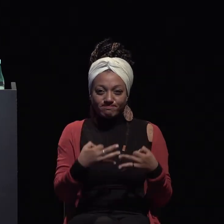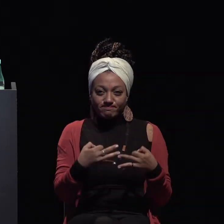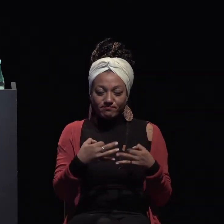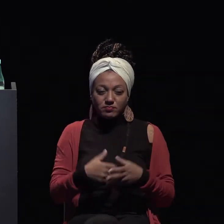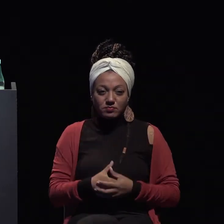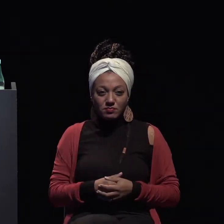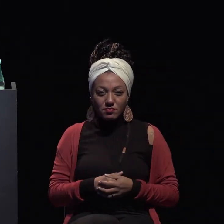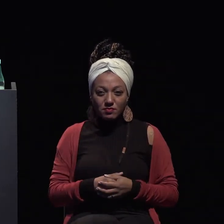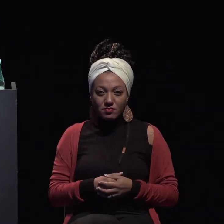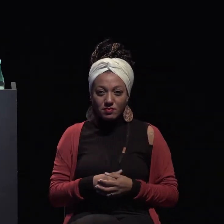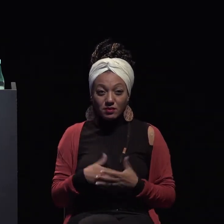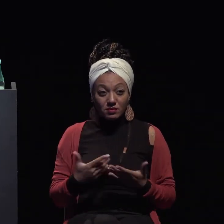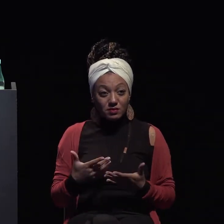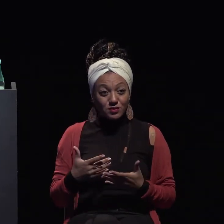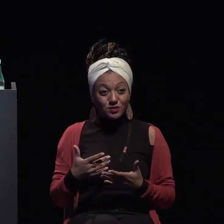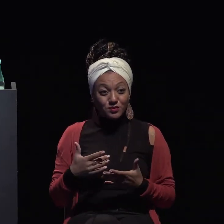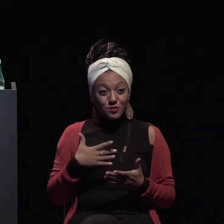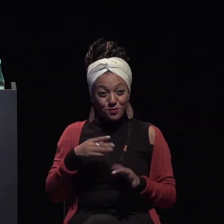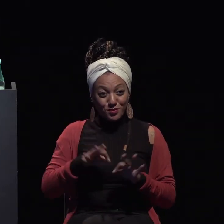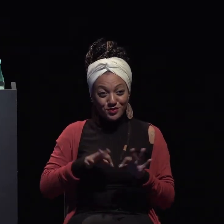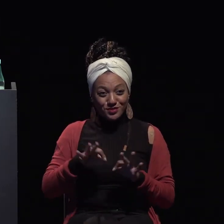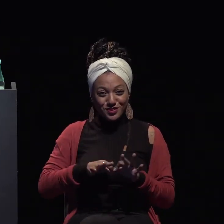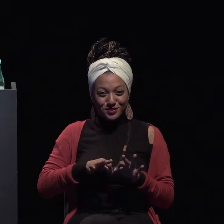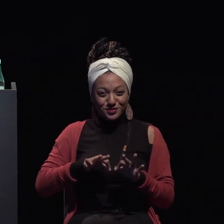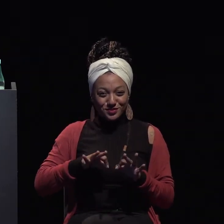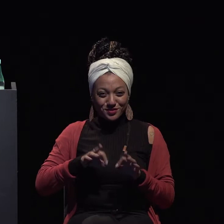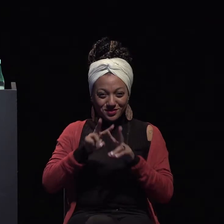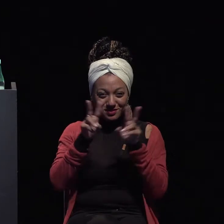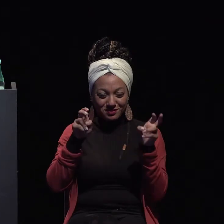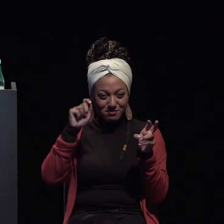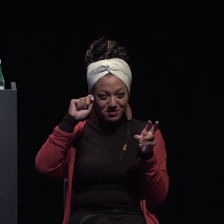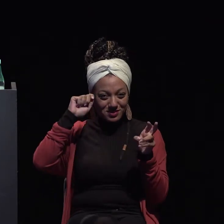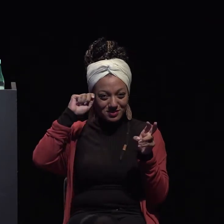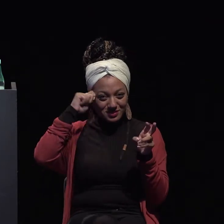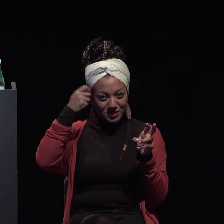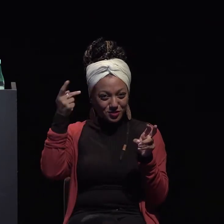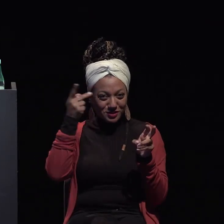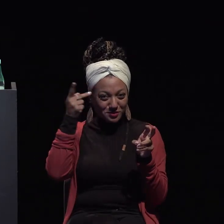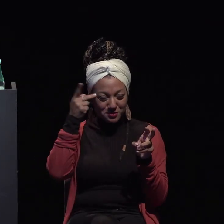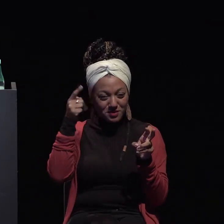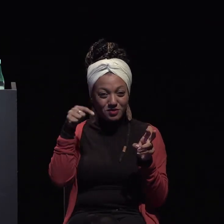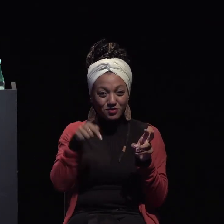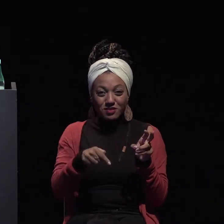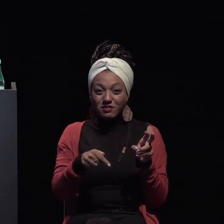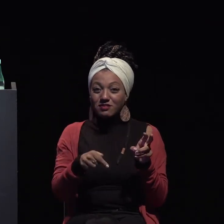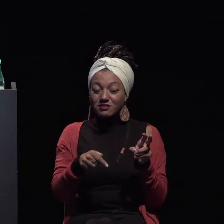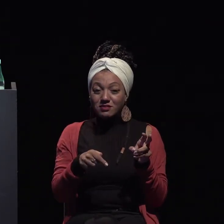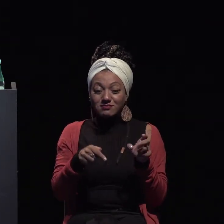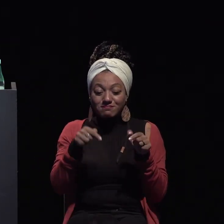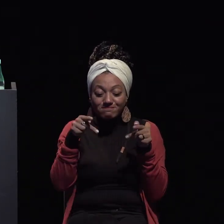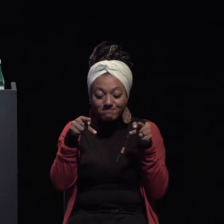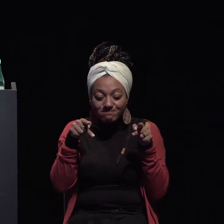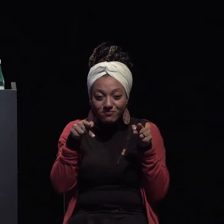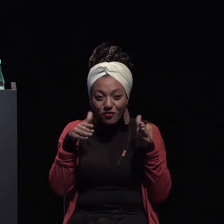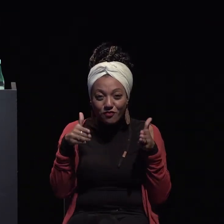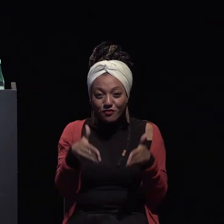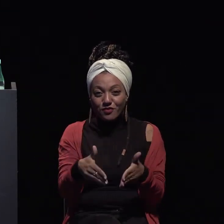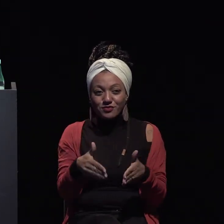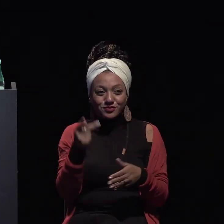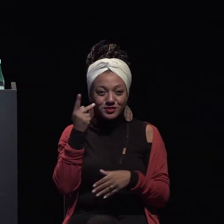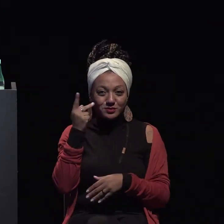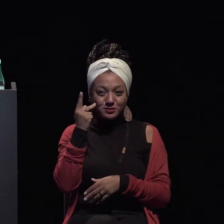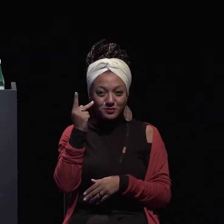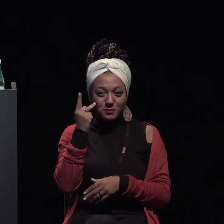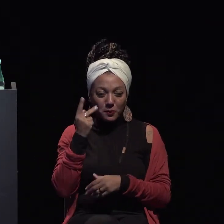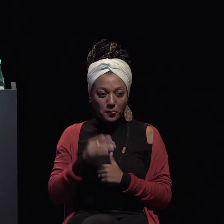Então, o Sampa Negra fala sobre tudo isso, mas ele não fala em qualquer lugar. Ele está falando daqui de São Paulo. E aí,